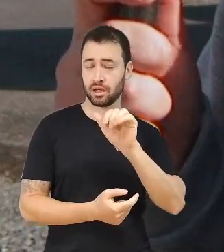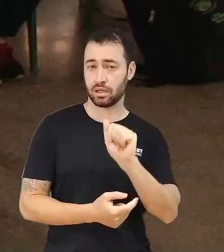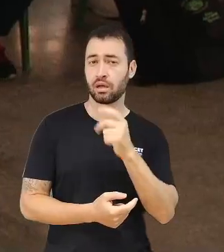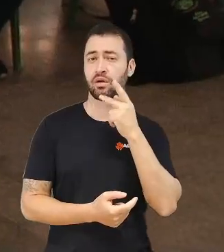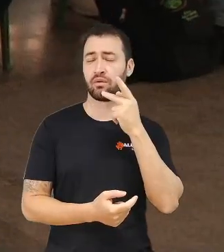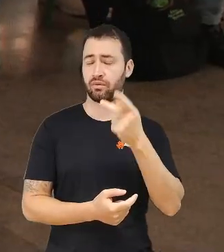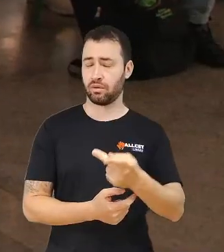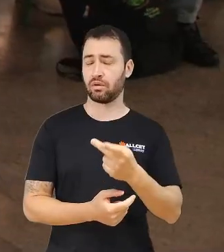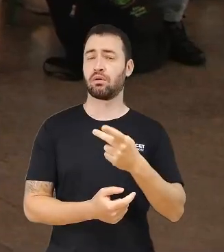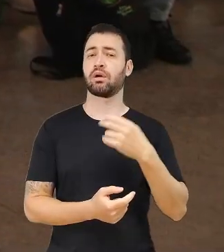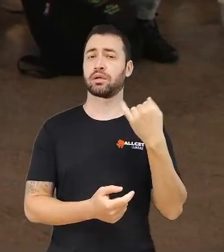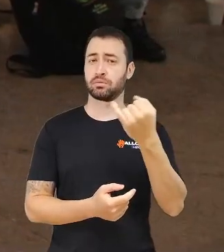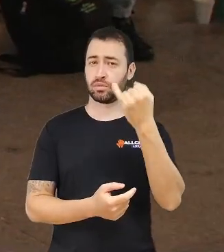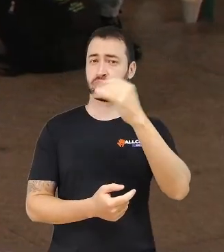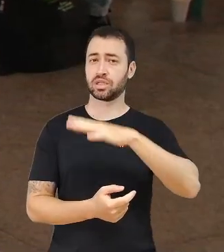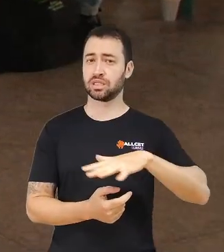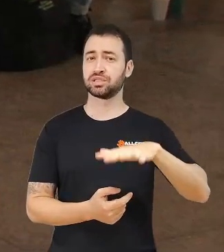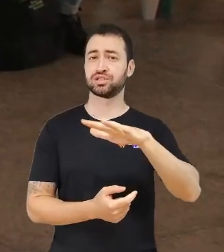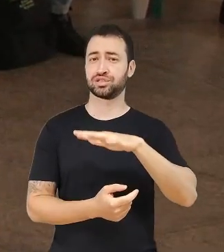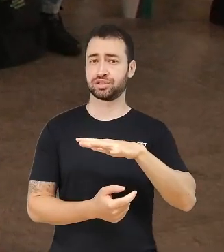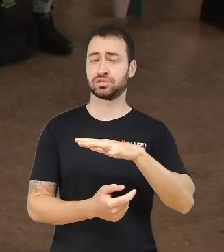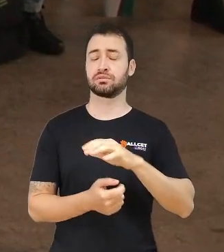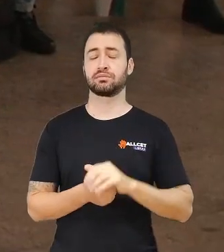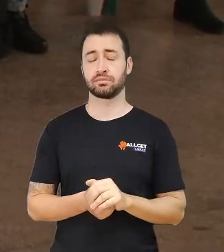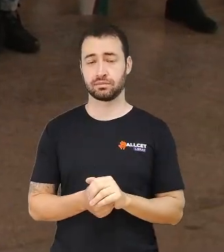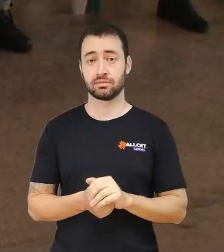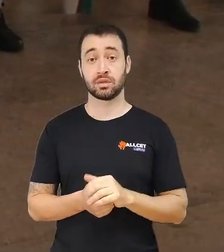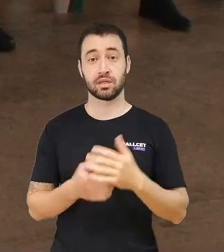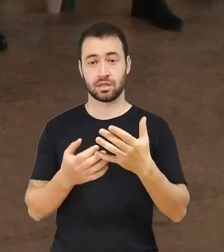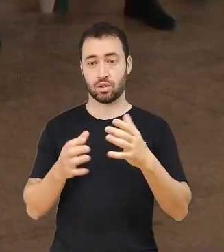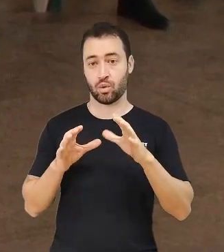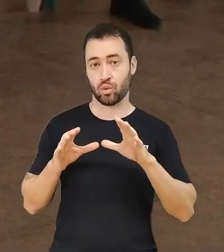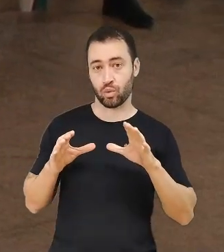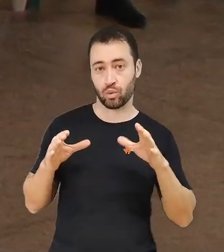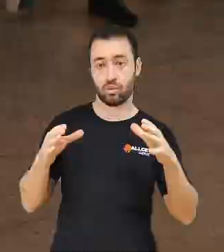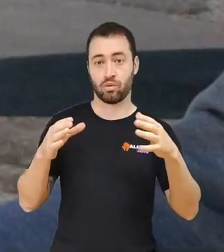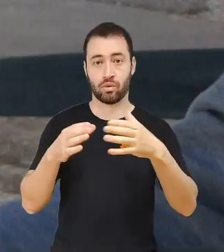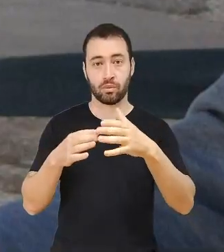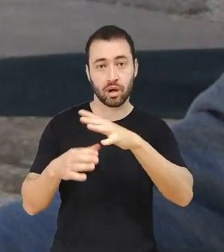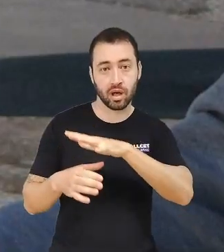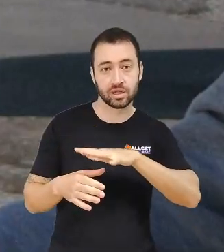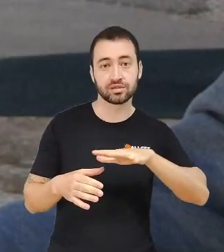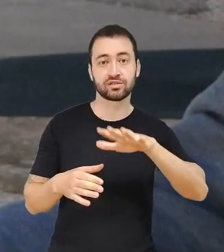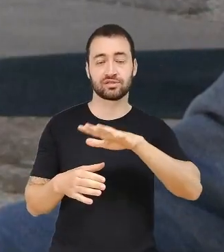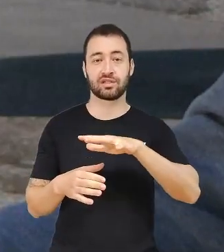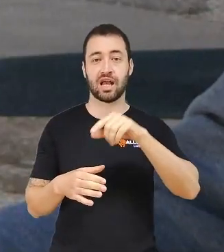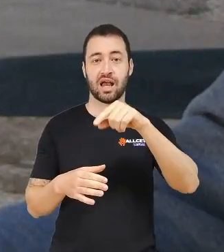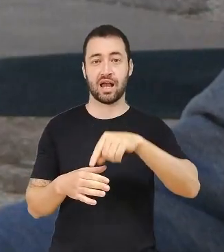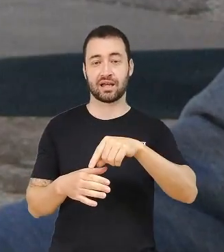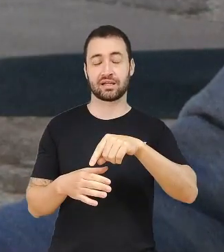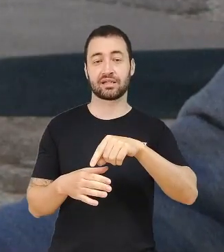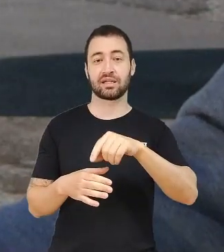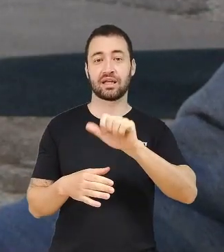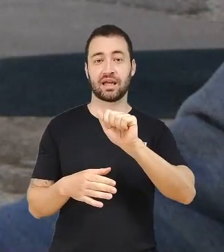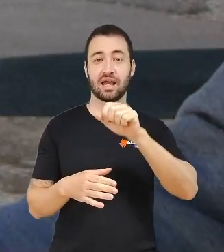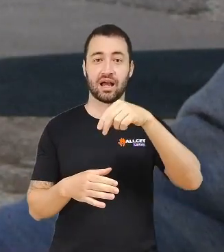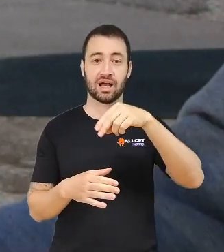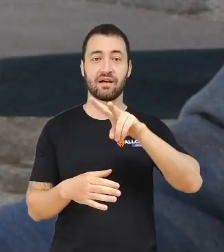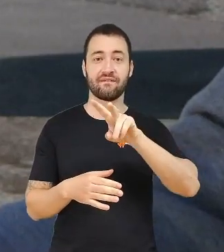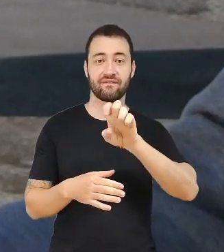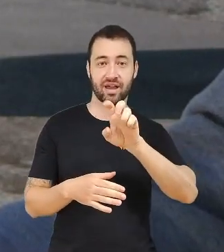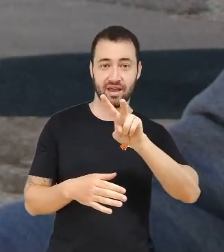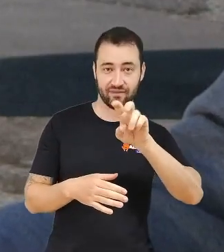Medeiros destacou a importância em realizar o encontro na região do Vale do itapocupo a conferência Regional hoje aqui